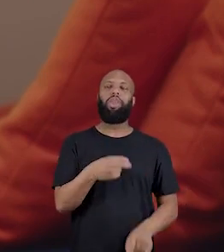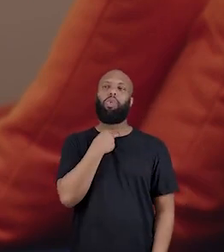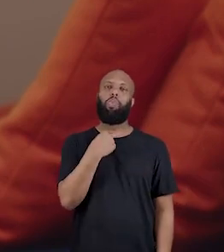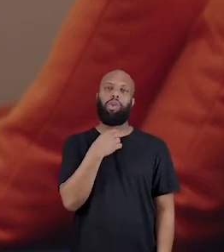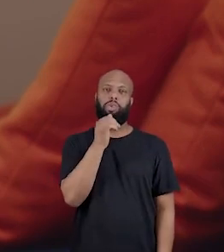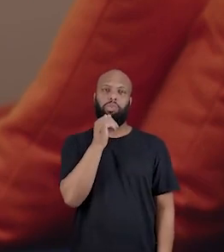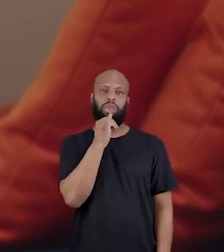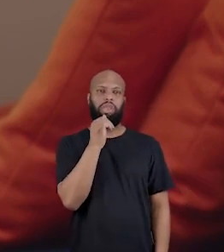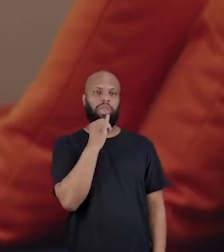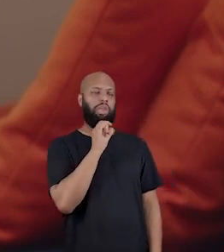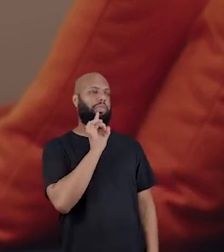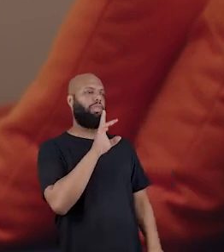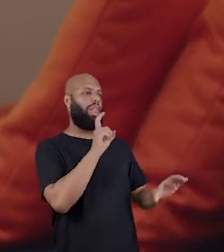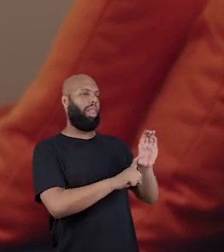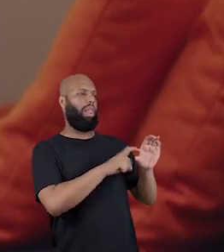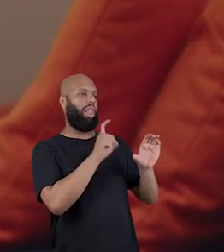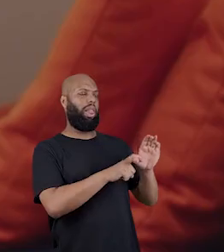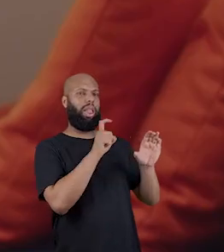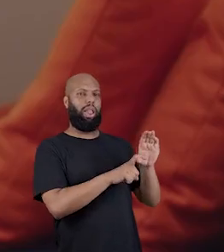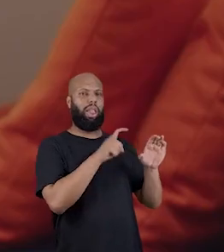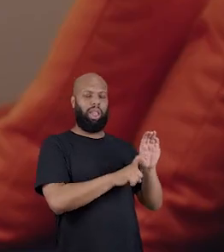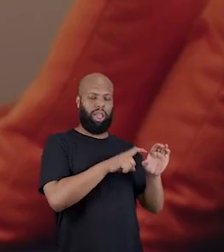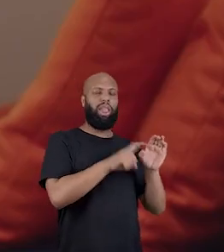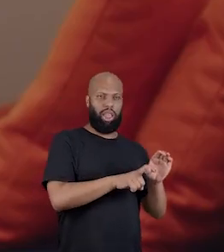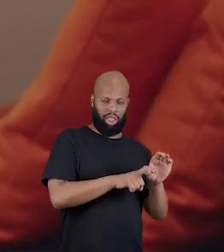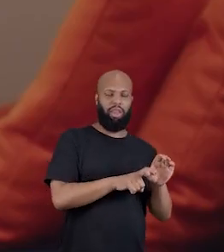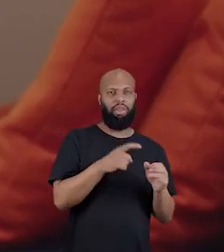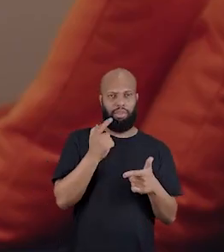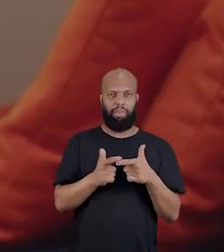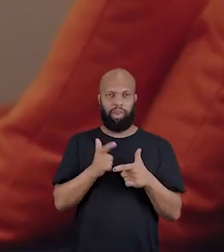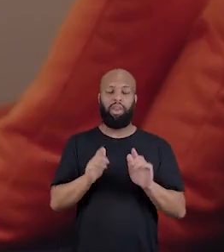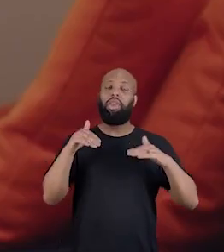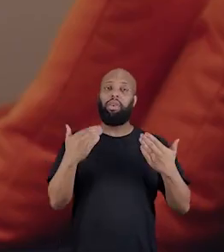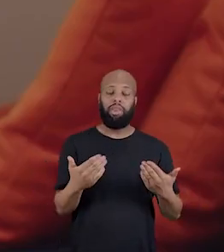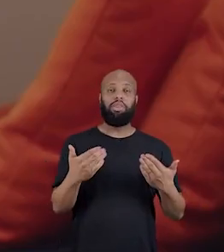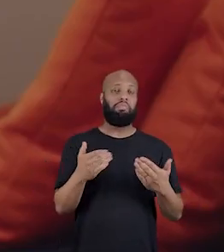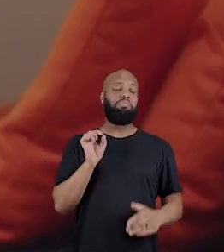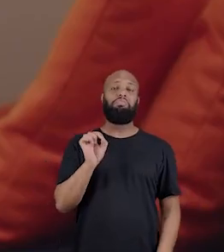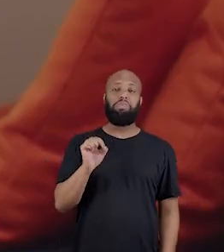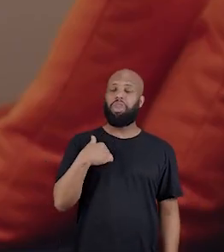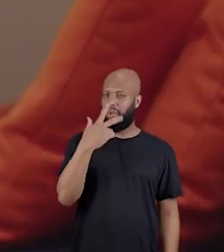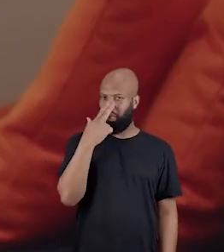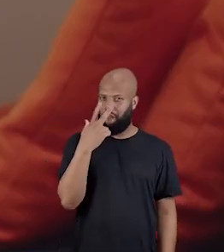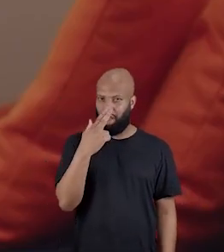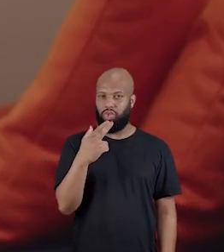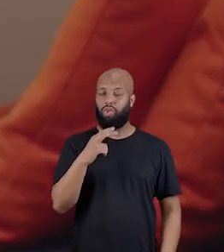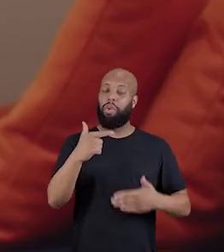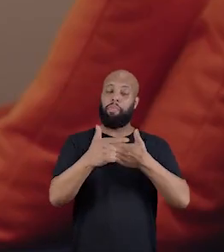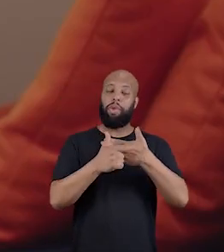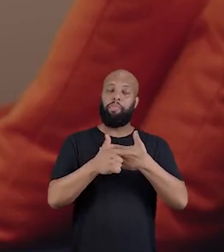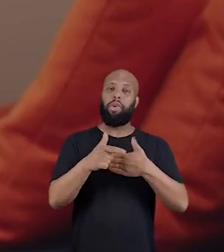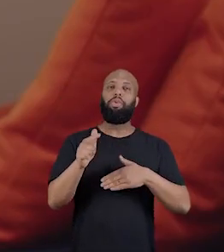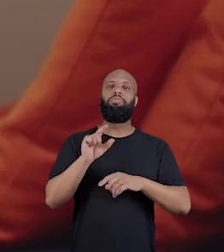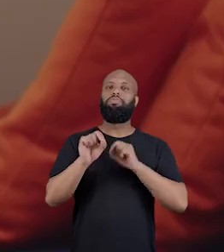dar nenhum direcional e virar o caos, a condução dos nossos temas. Então, eu diria que, assim, é